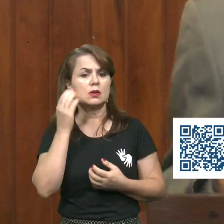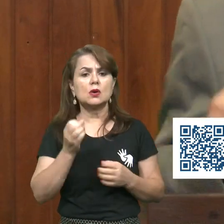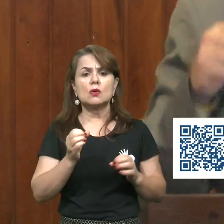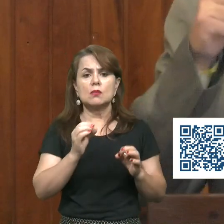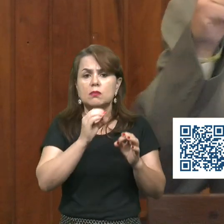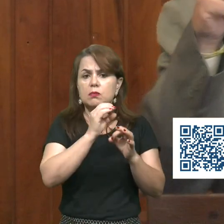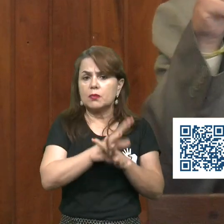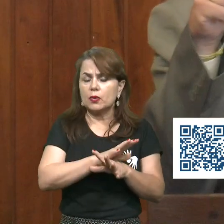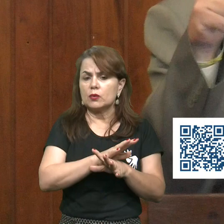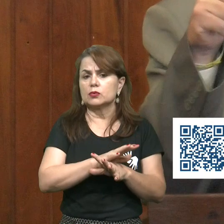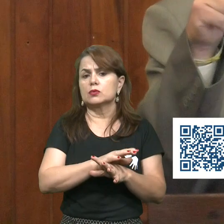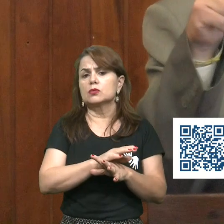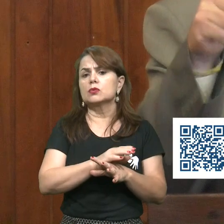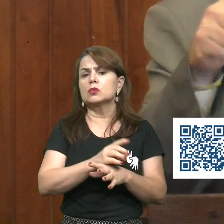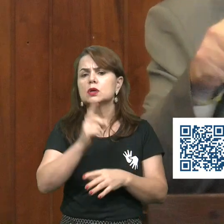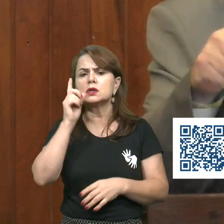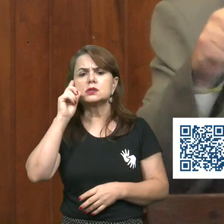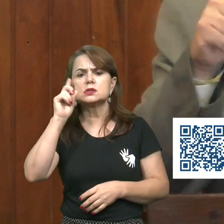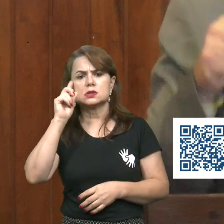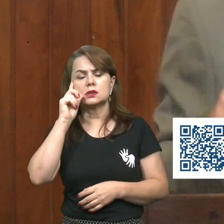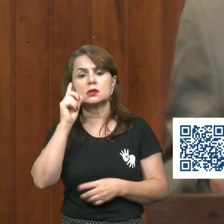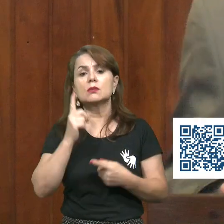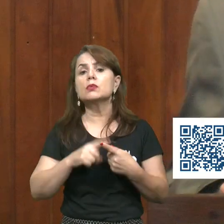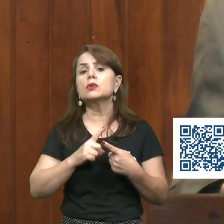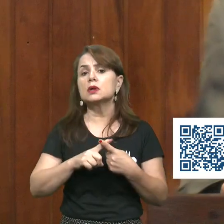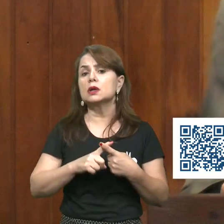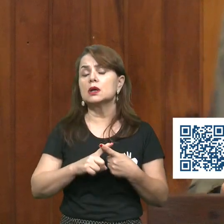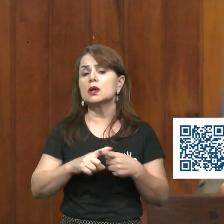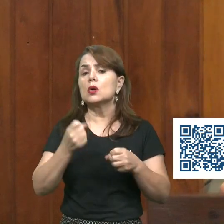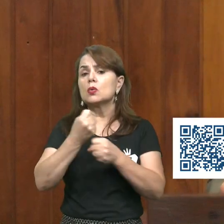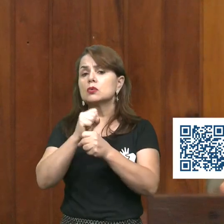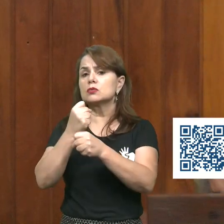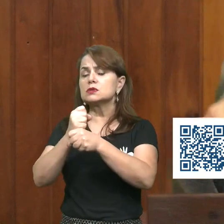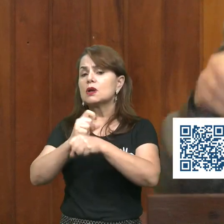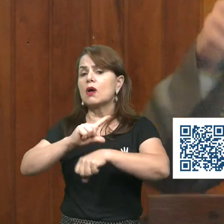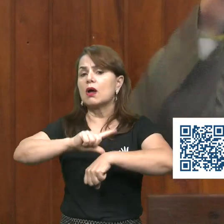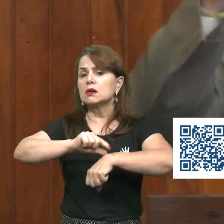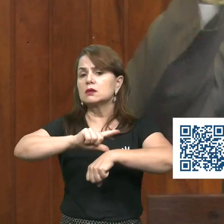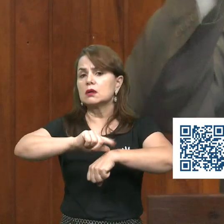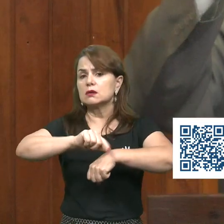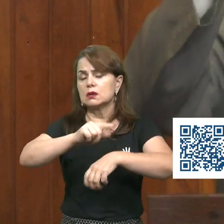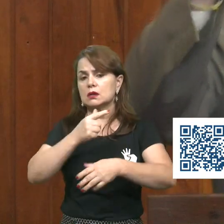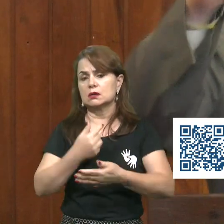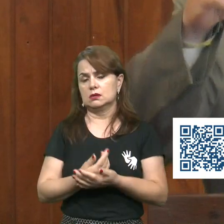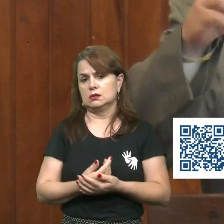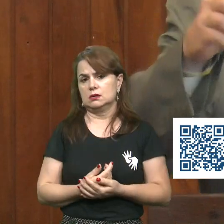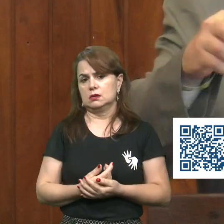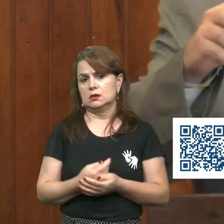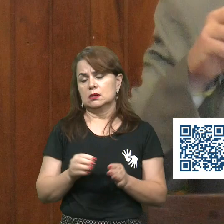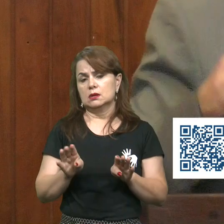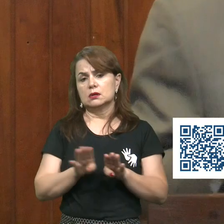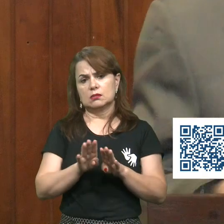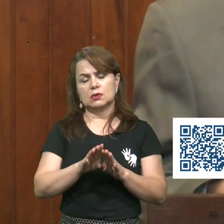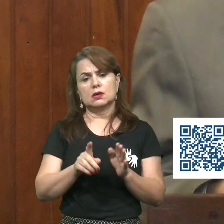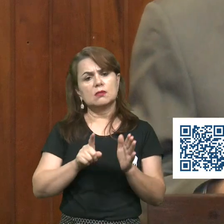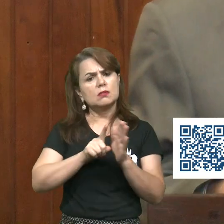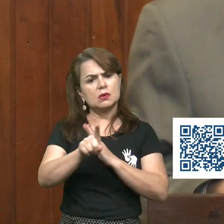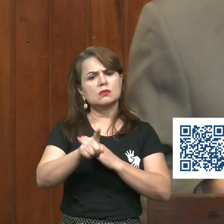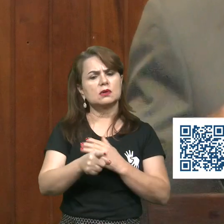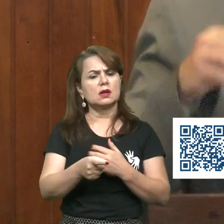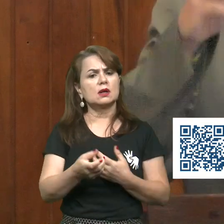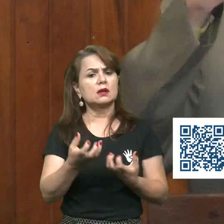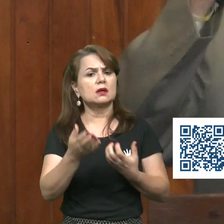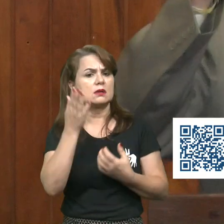obra, quais os motivos que levaram atraso à conclusão dessa obra, haverá contratação via concurso